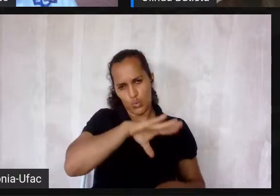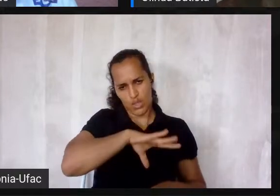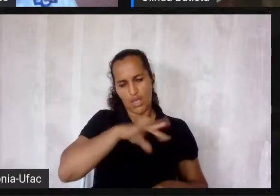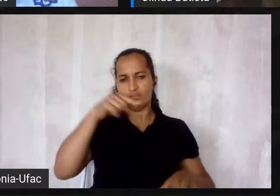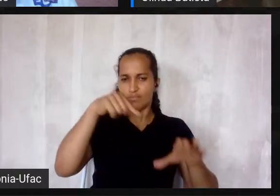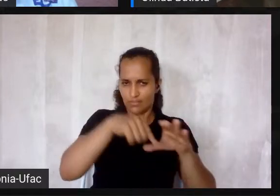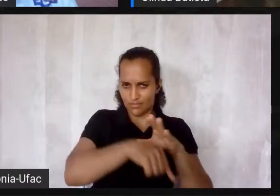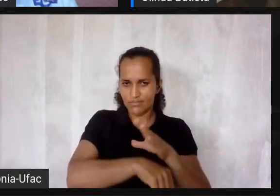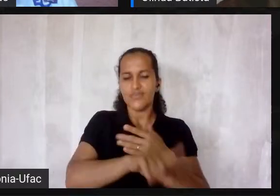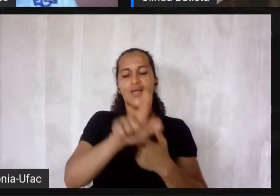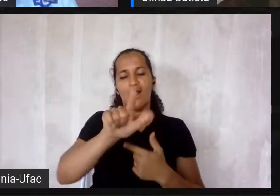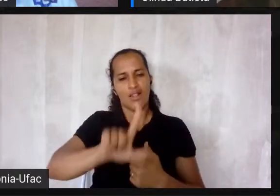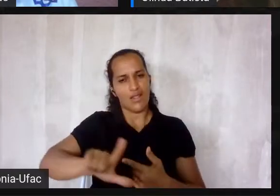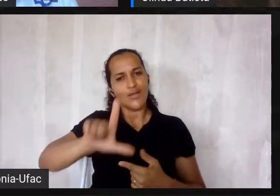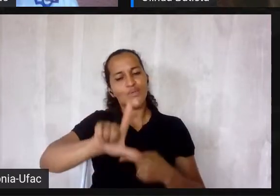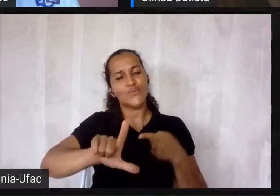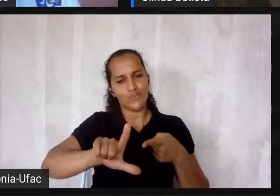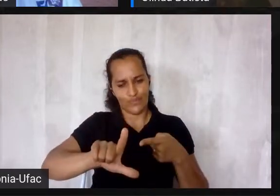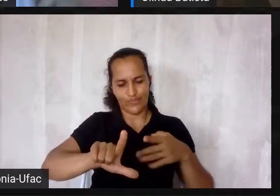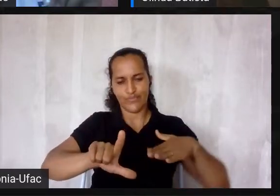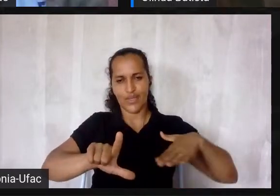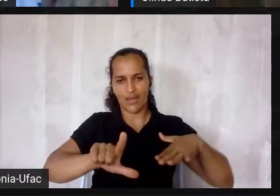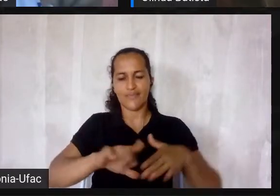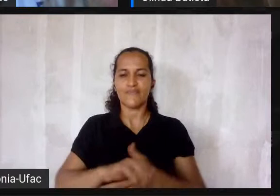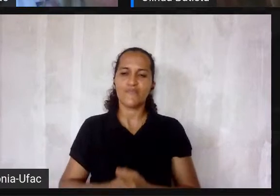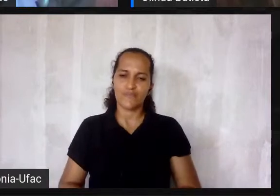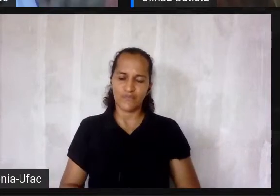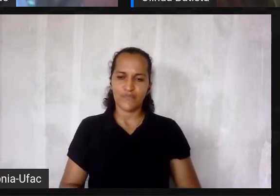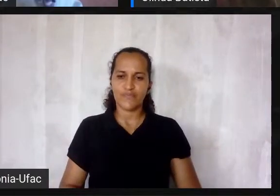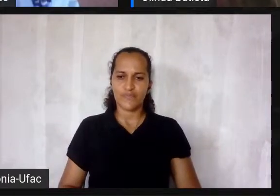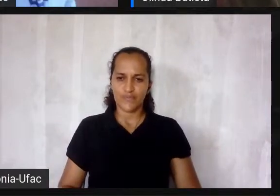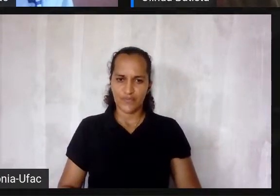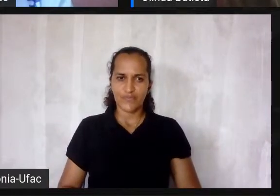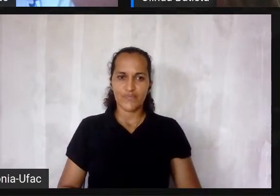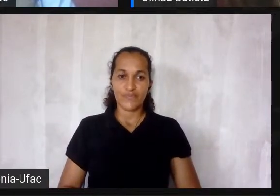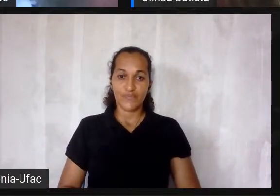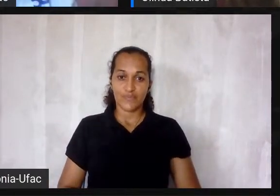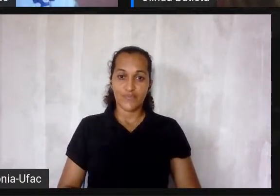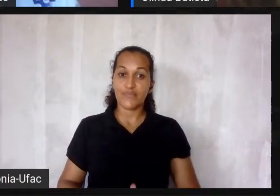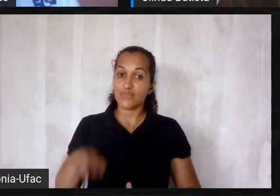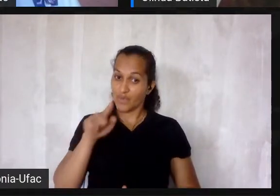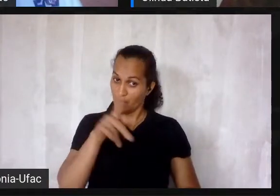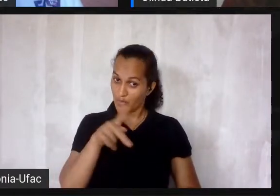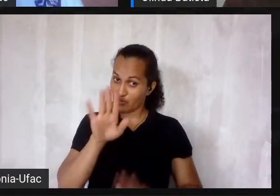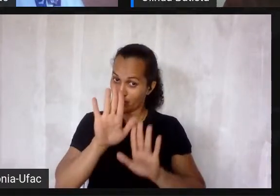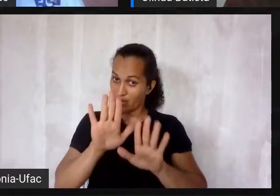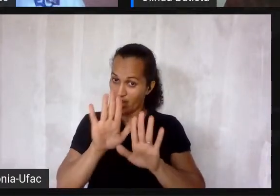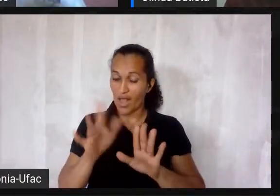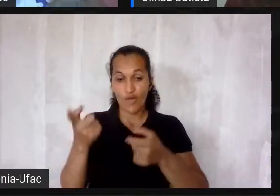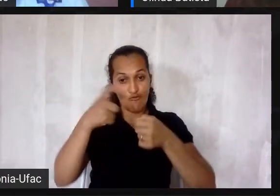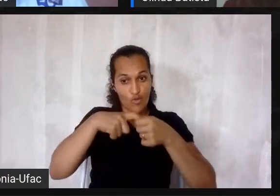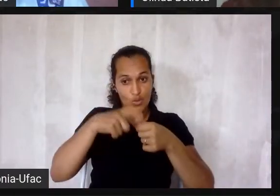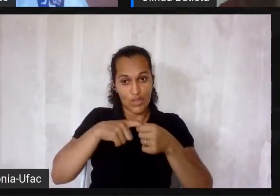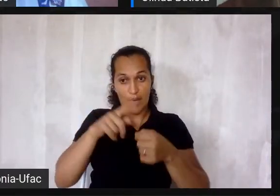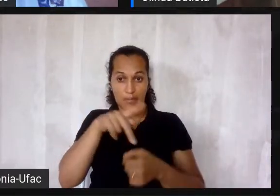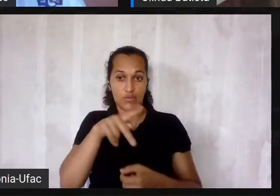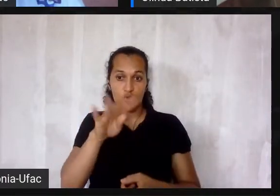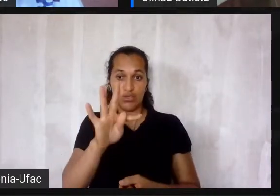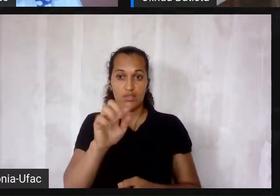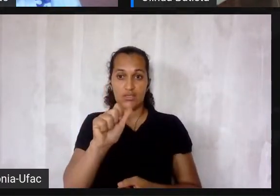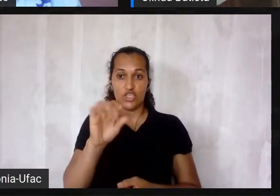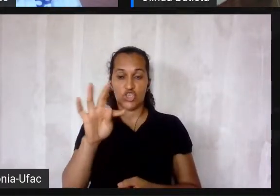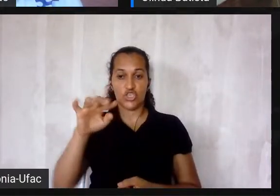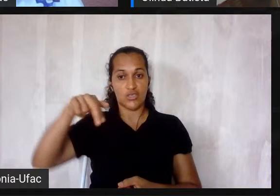principalmente em literatura. Bem... Ok, professora. A senhora vai ficar aí, porque nós vamos voltar com a tarde. e ainda tem